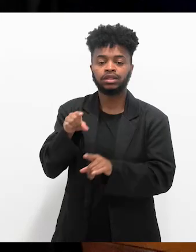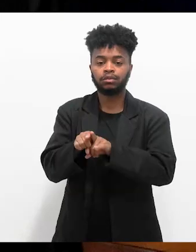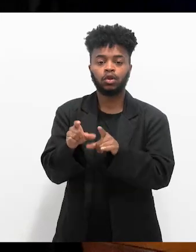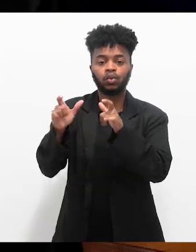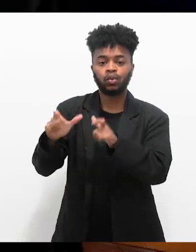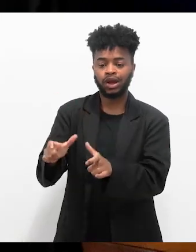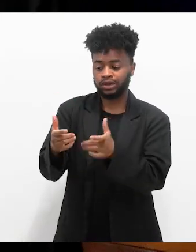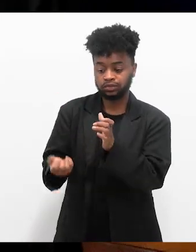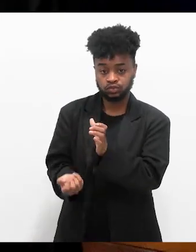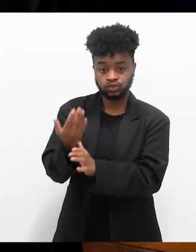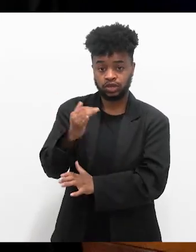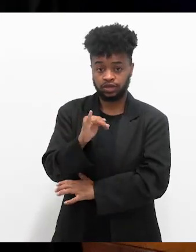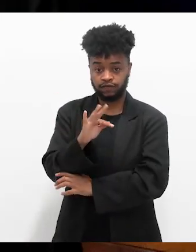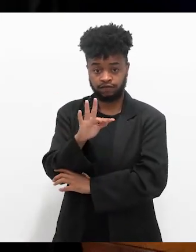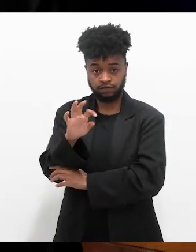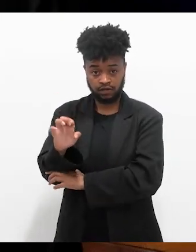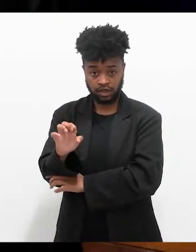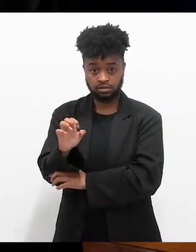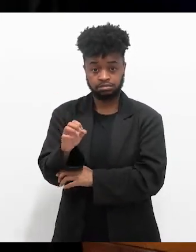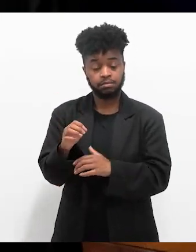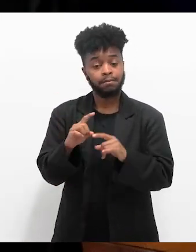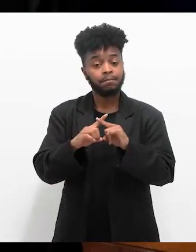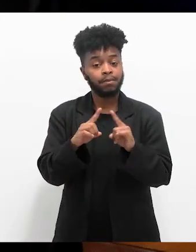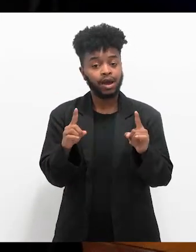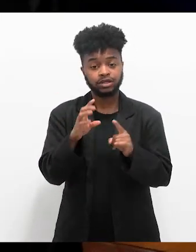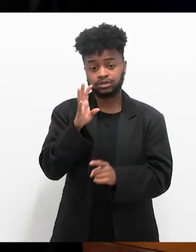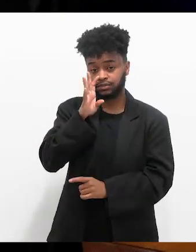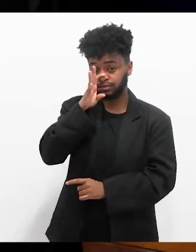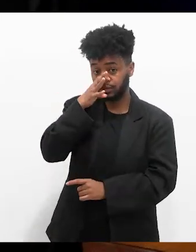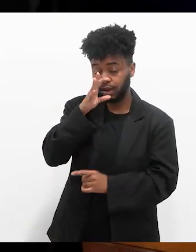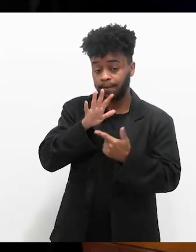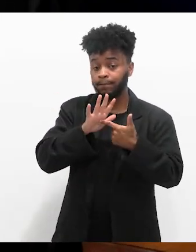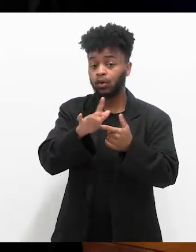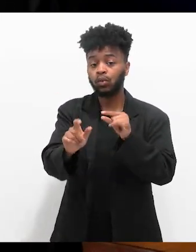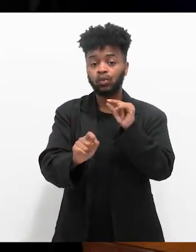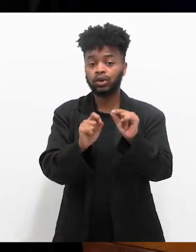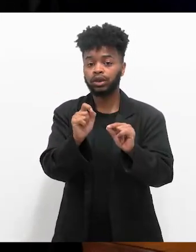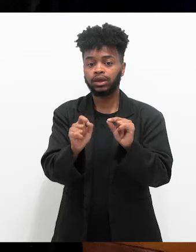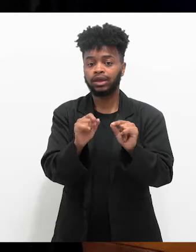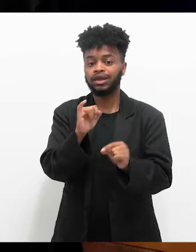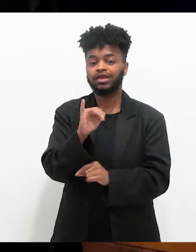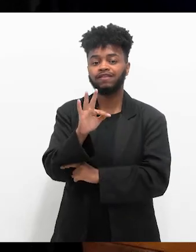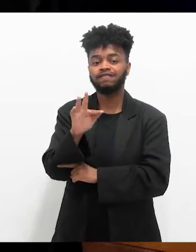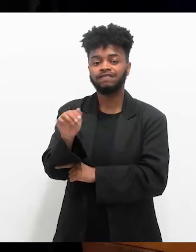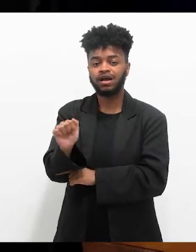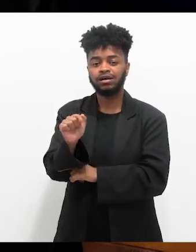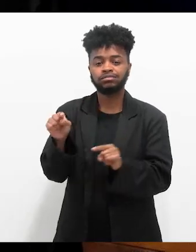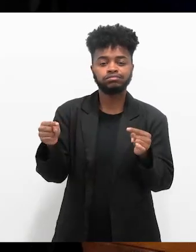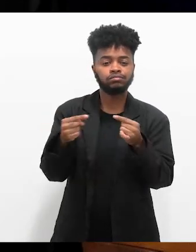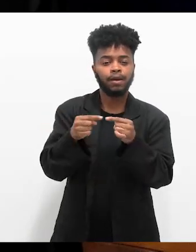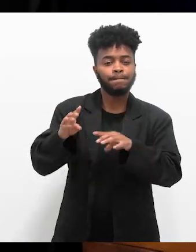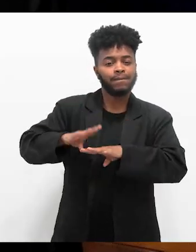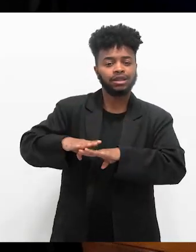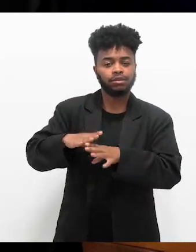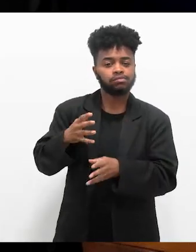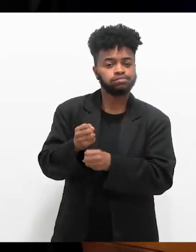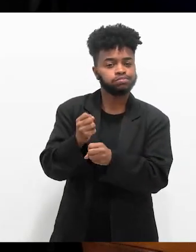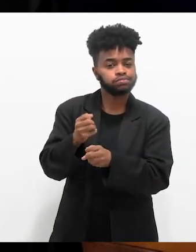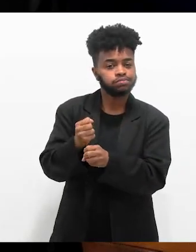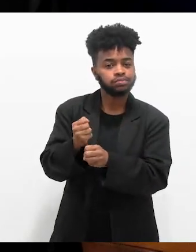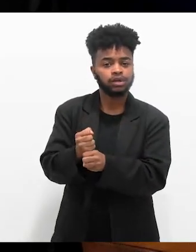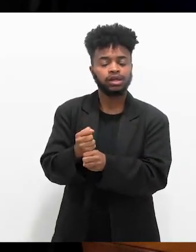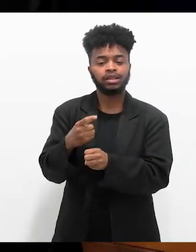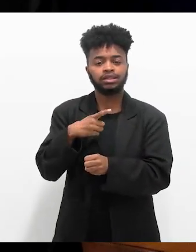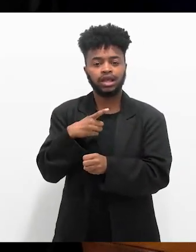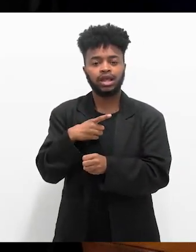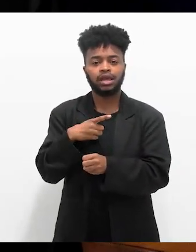conhecem, sem problema algum. Só que essa resistência, ela trata de um Ifá muito, muito matemático,